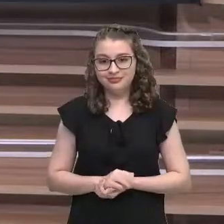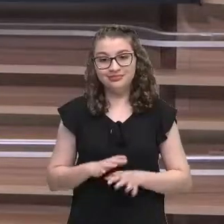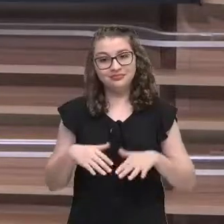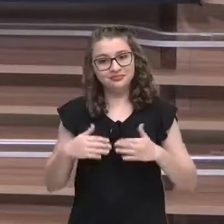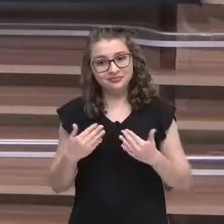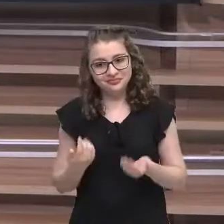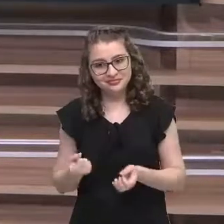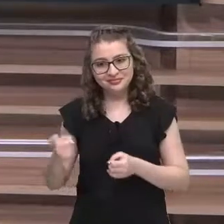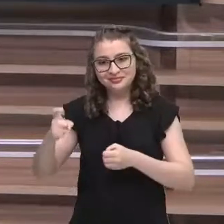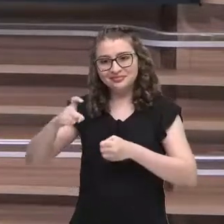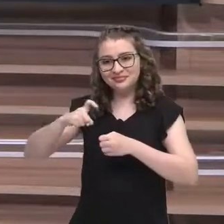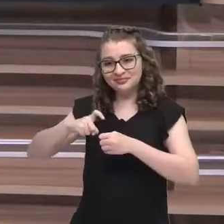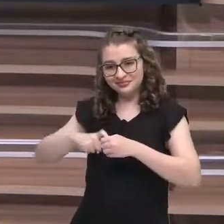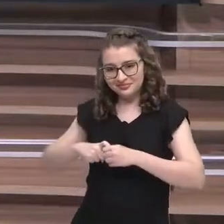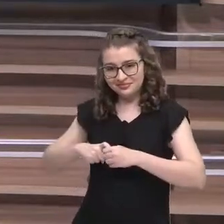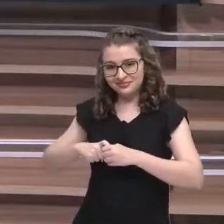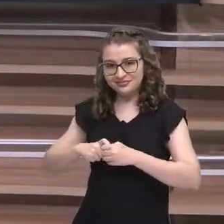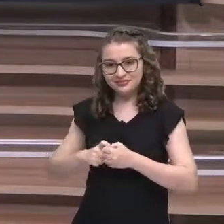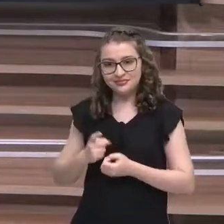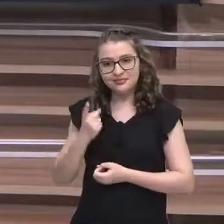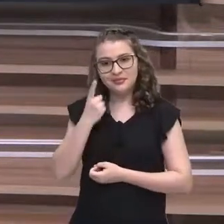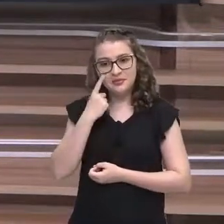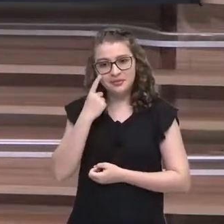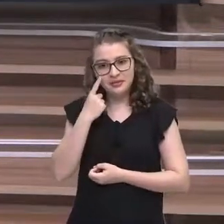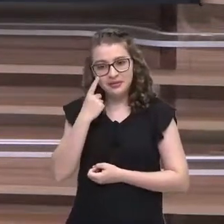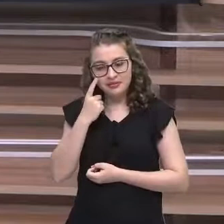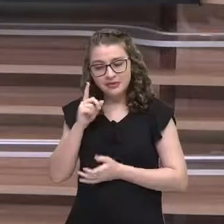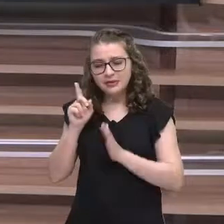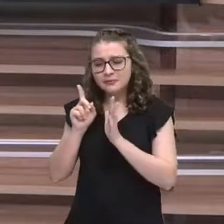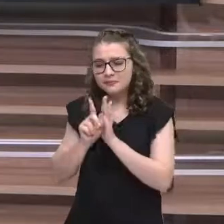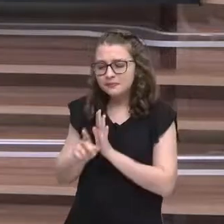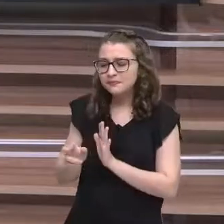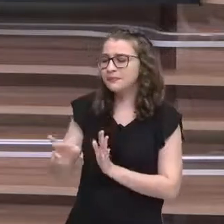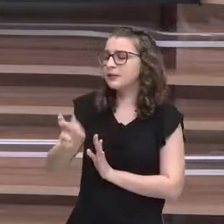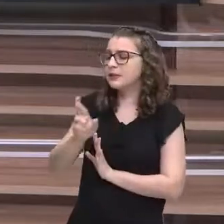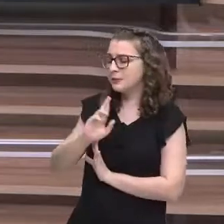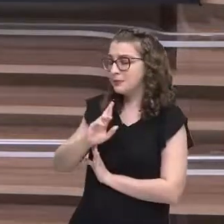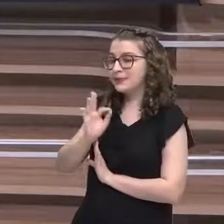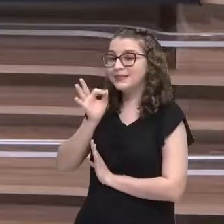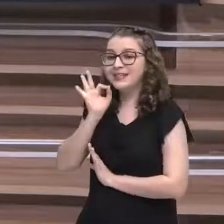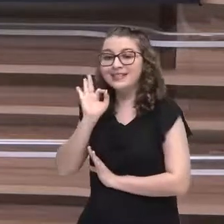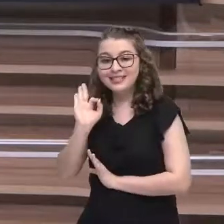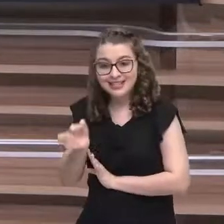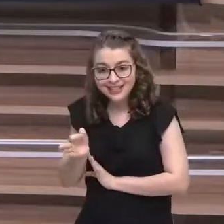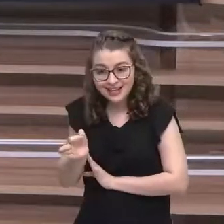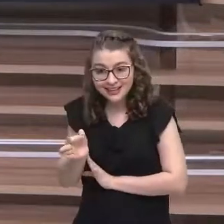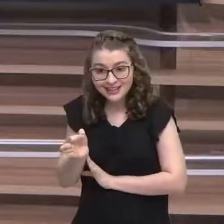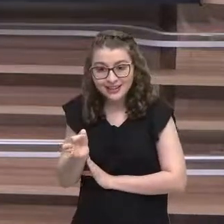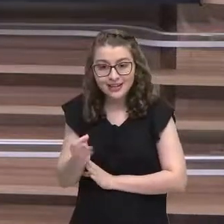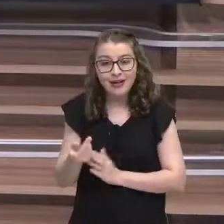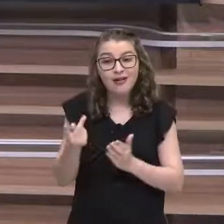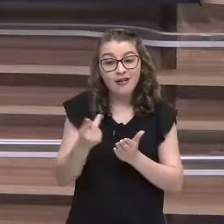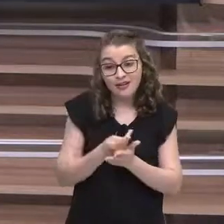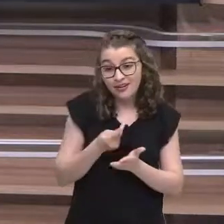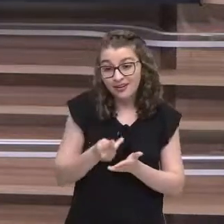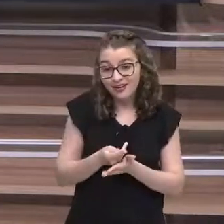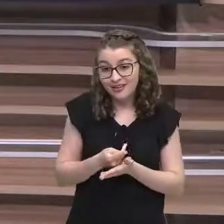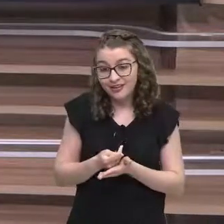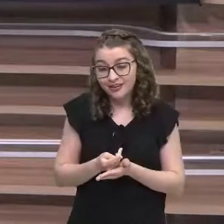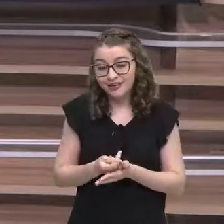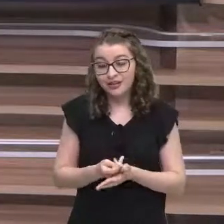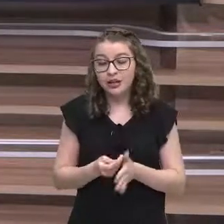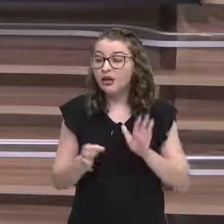Muito bem, então vamos retornando aqui, né, para esse momento, que é o momento que a gente vai agora comentar aí as questões propostas